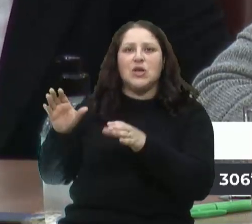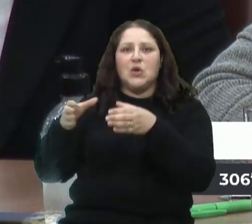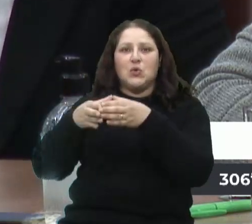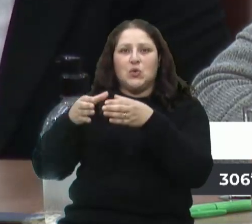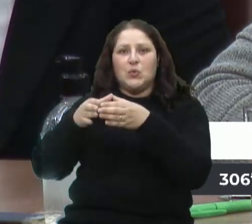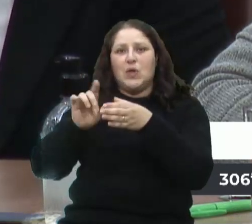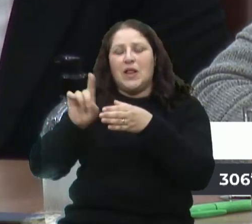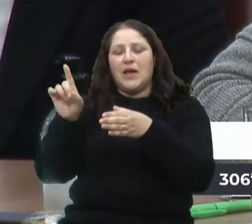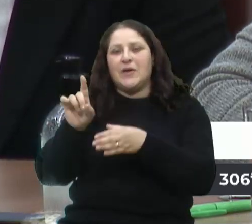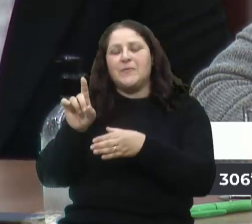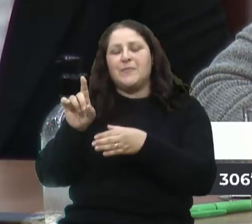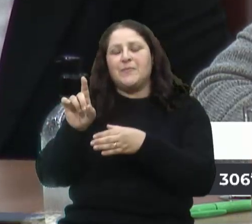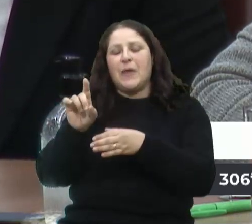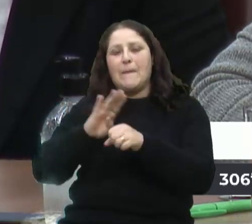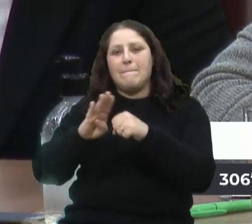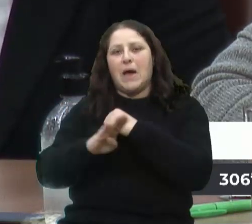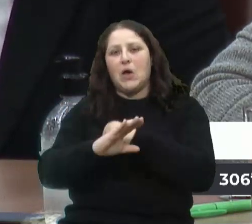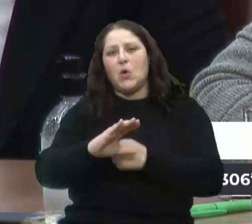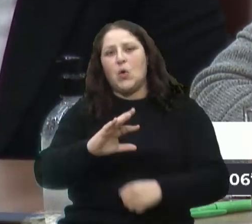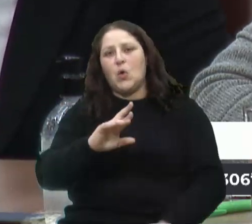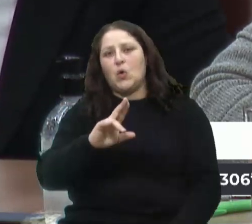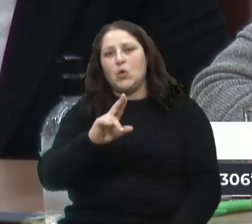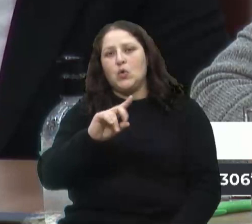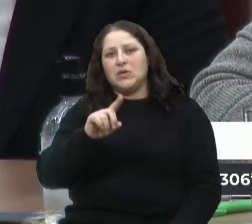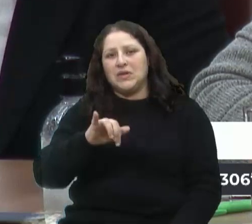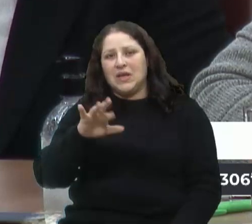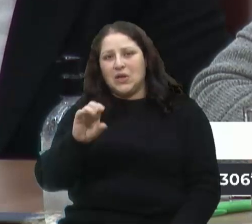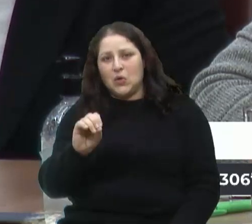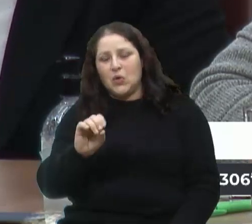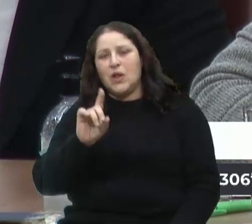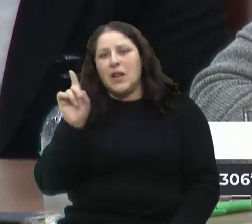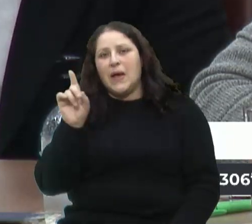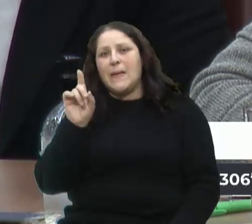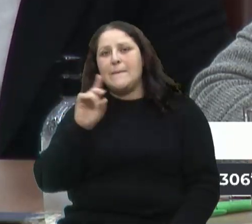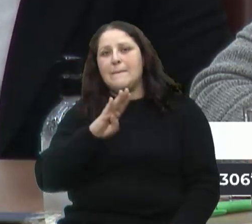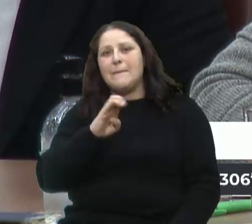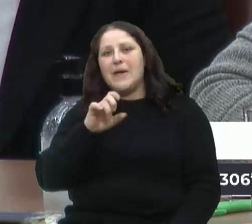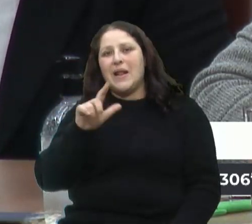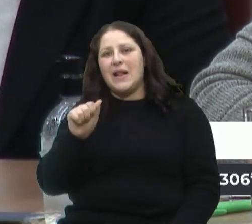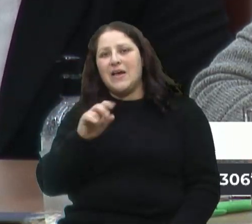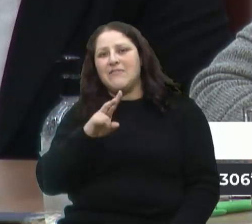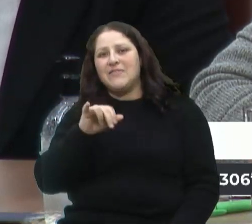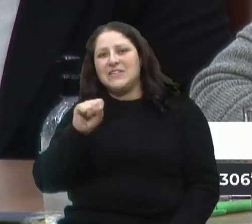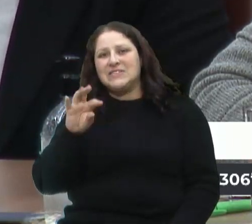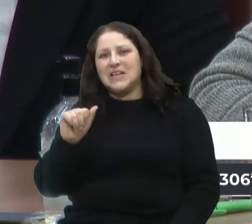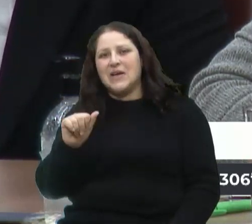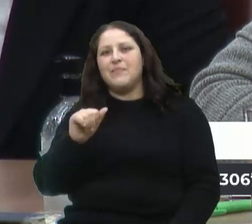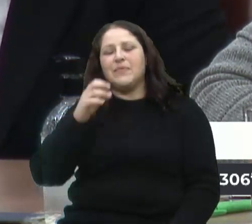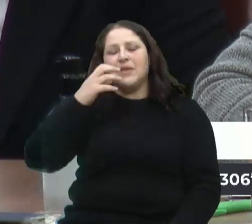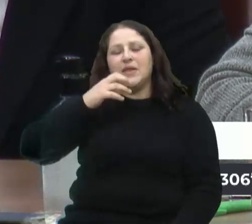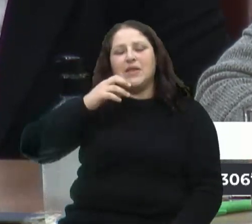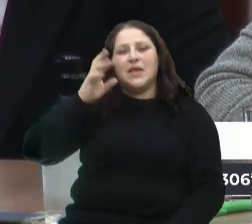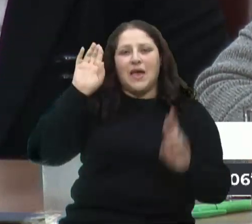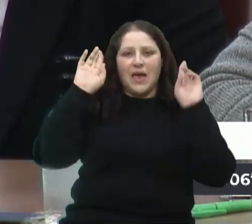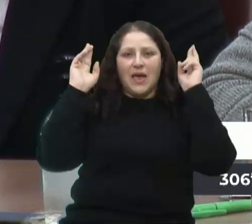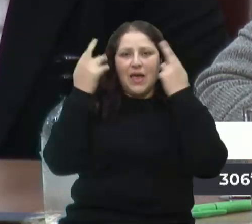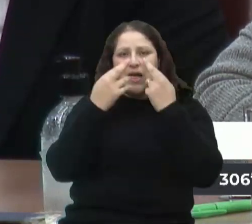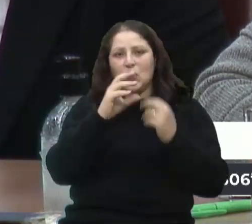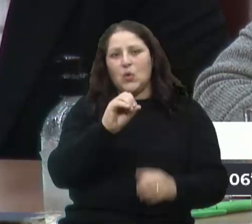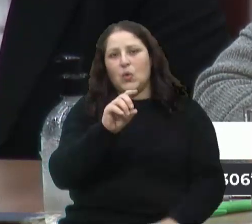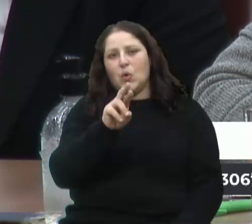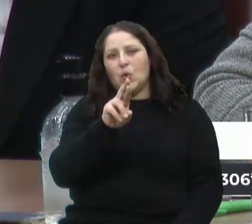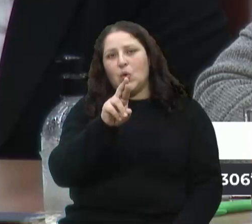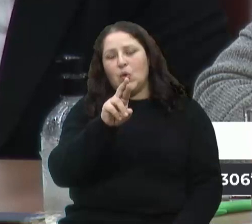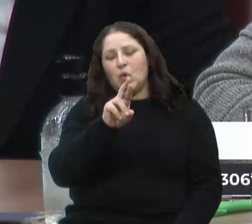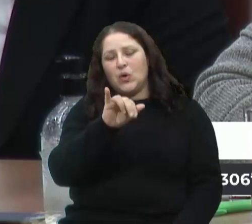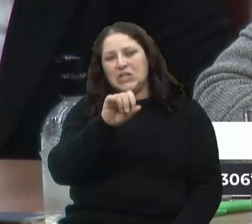bairro Cruzeiro, no Bela Vista, ele foi proibido, né, das pessoas cultuarem, né, fazerem